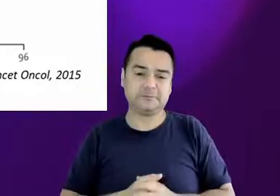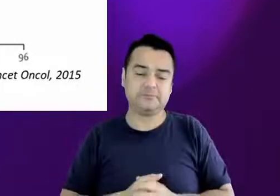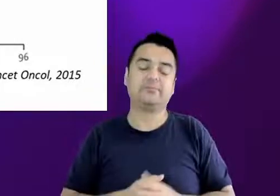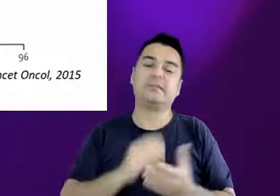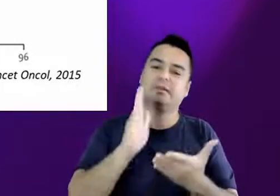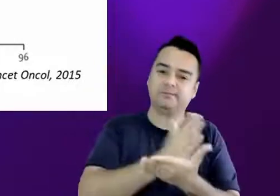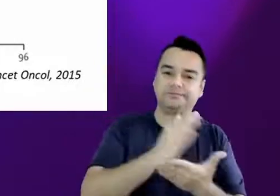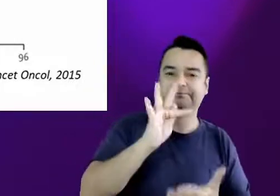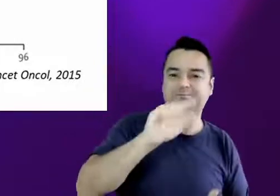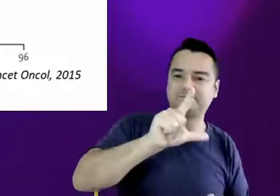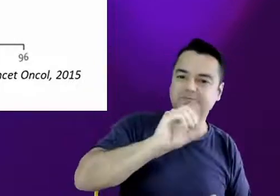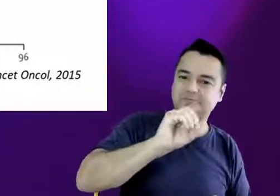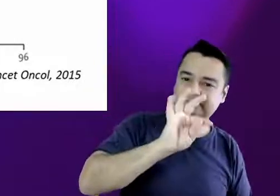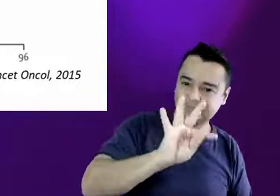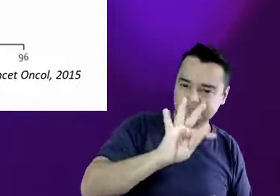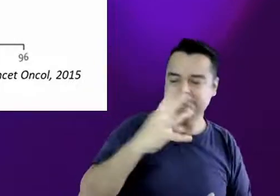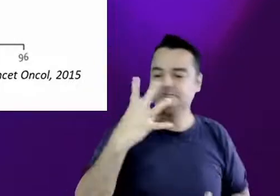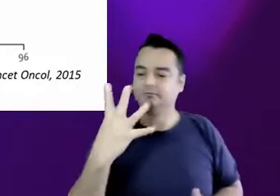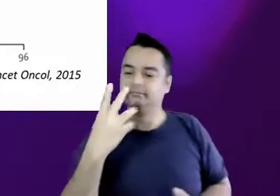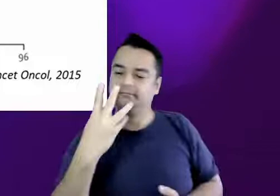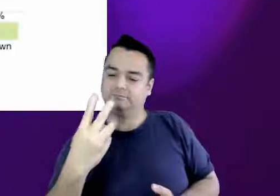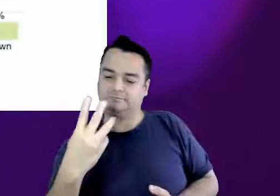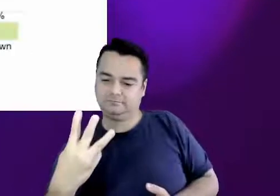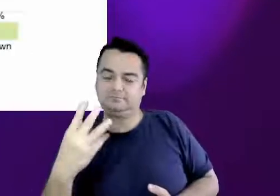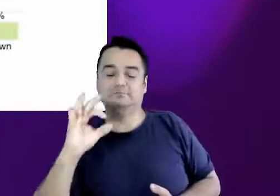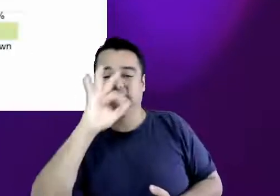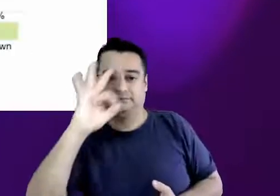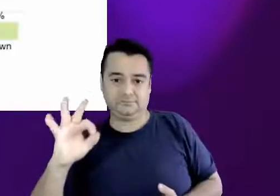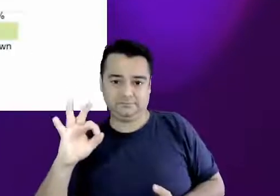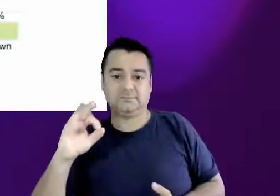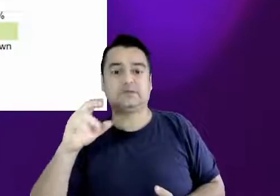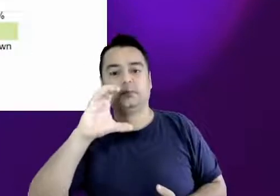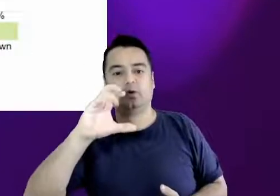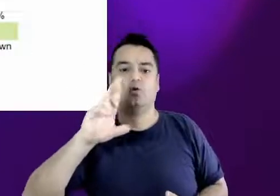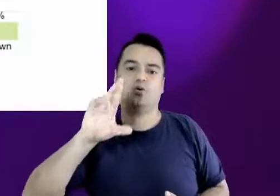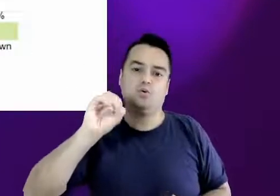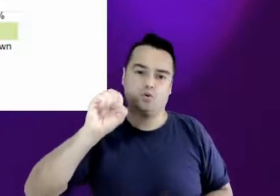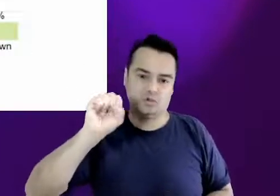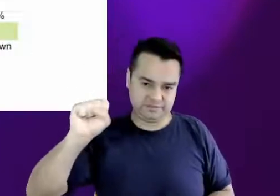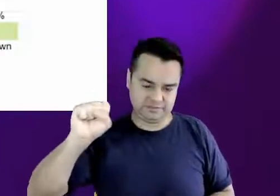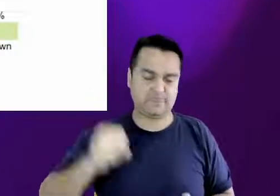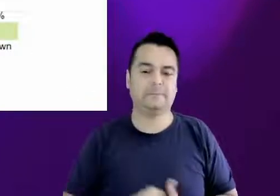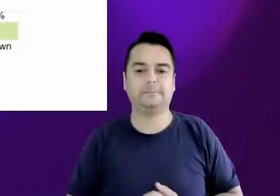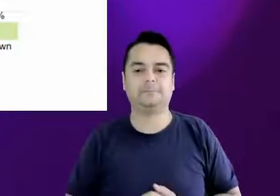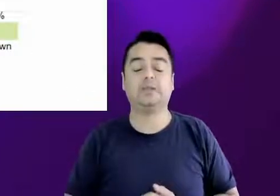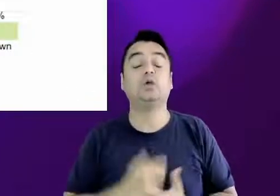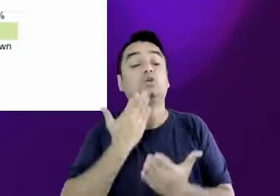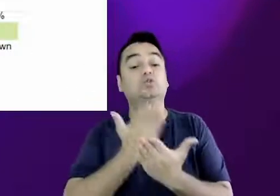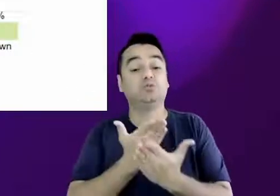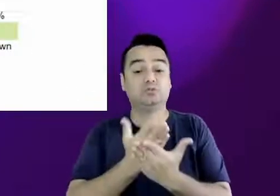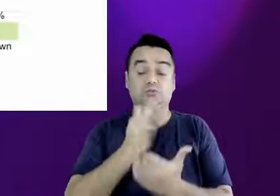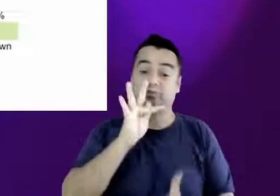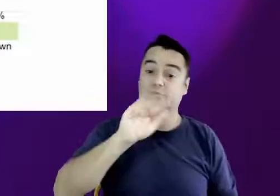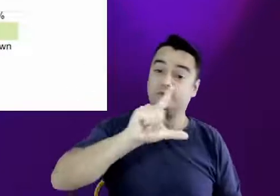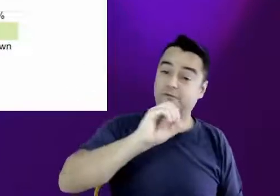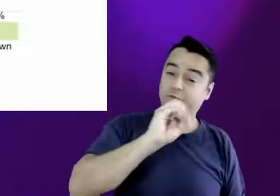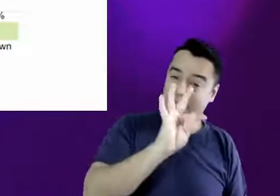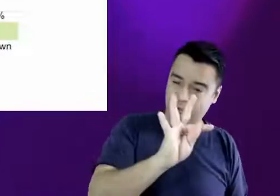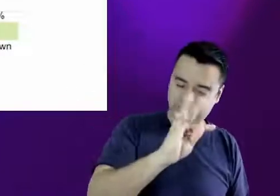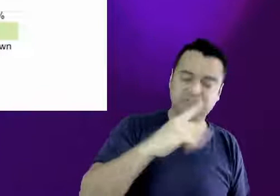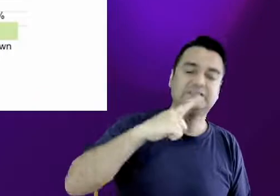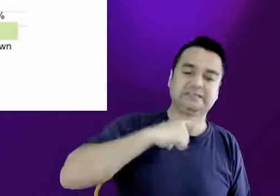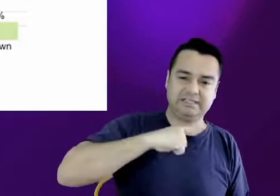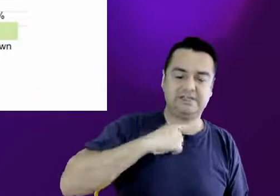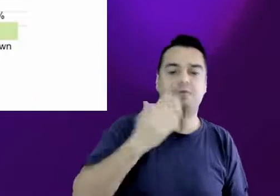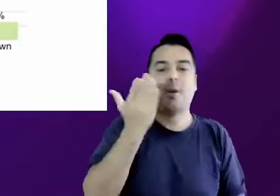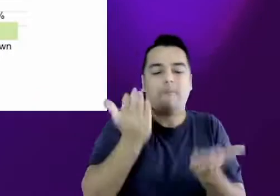float, 43% para o cross, tá? No estudo float, a gente teve um peso